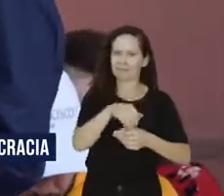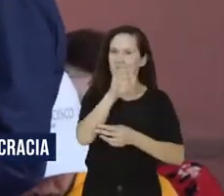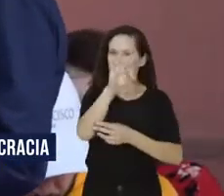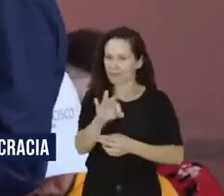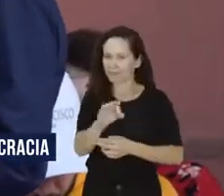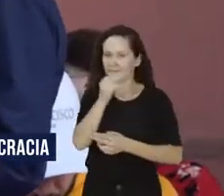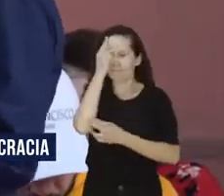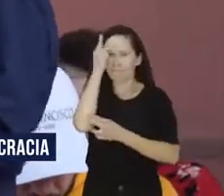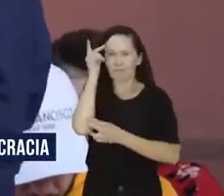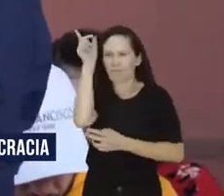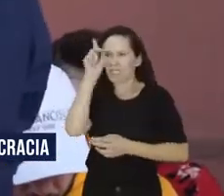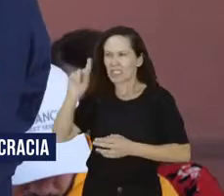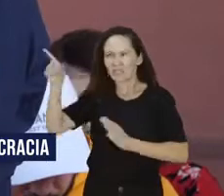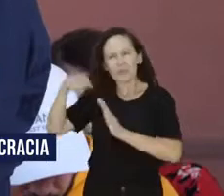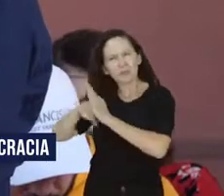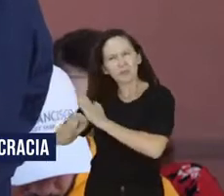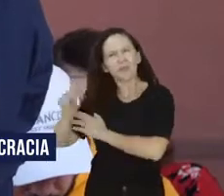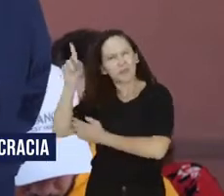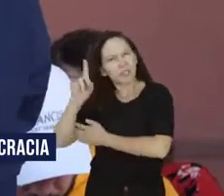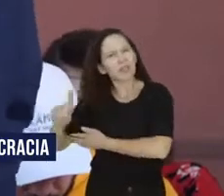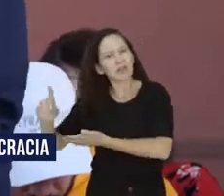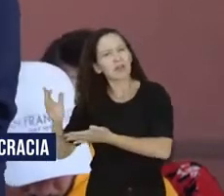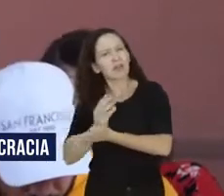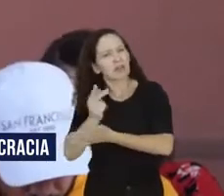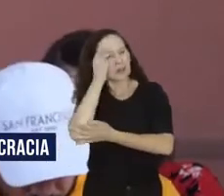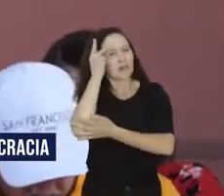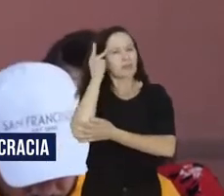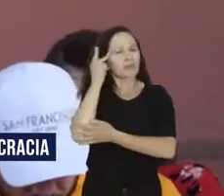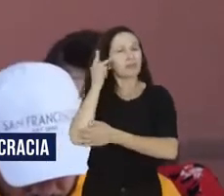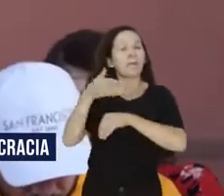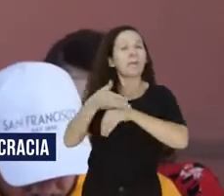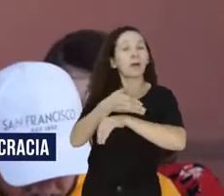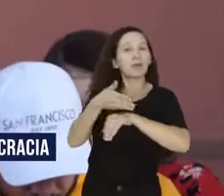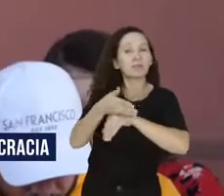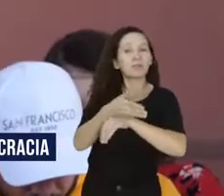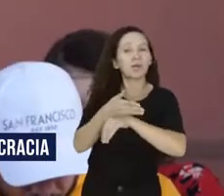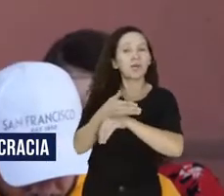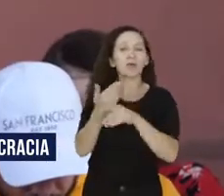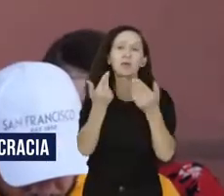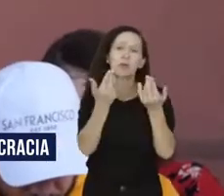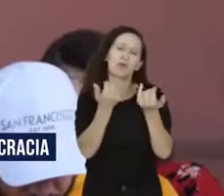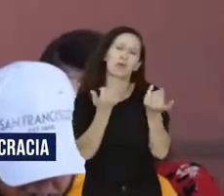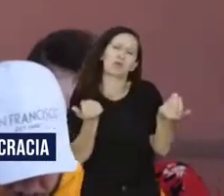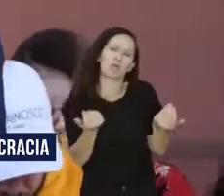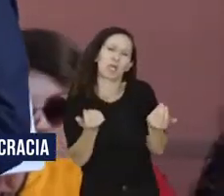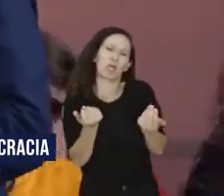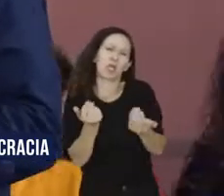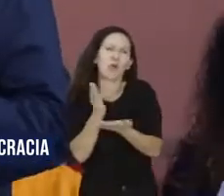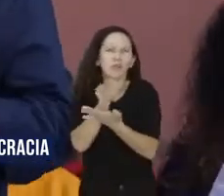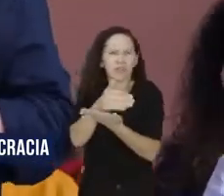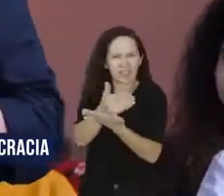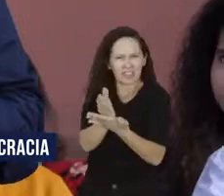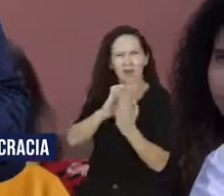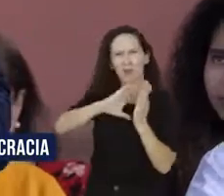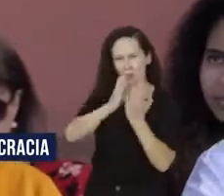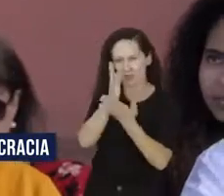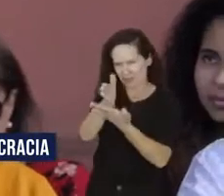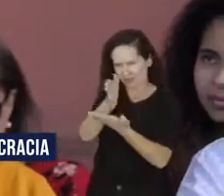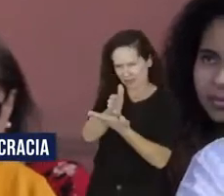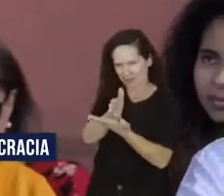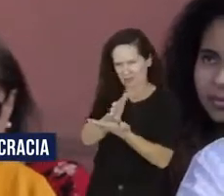extrema-direita, algumas pessoas que participam, igual o pessoal do Centrão hoje, eles tinham paura